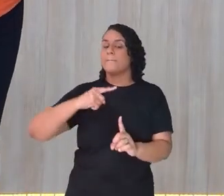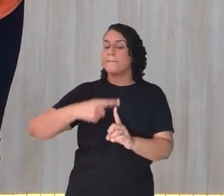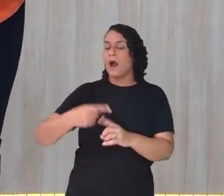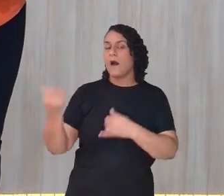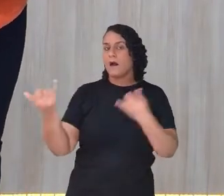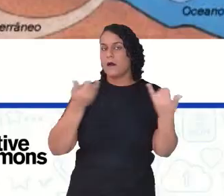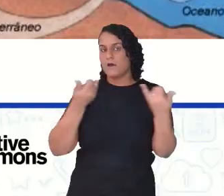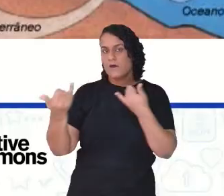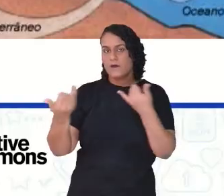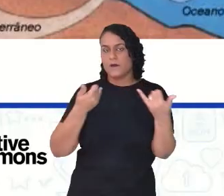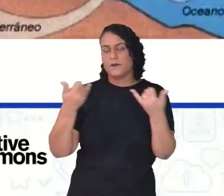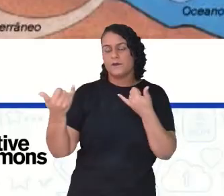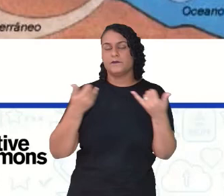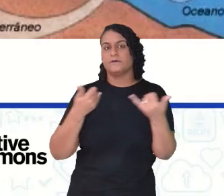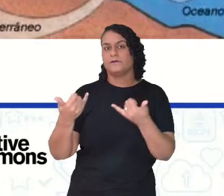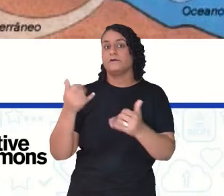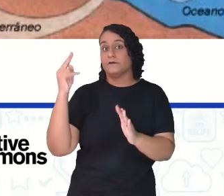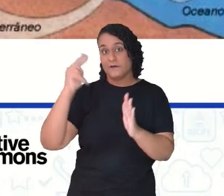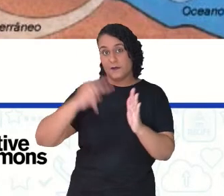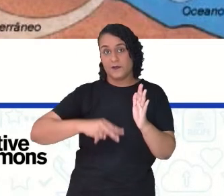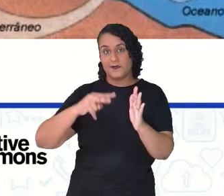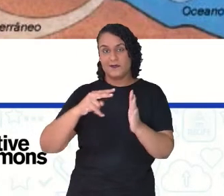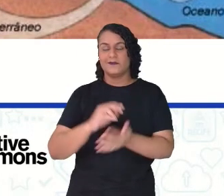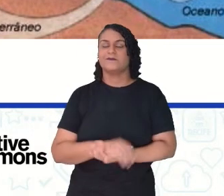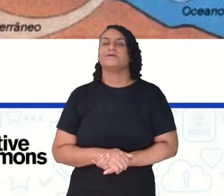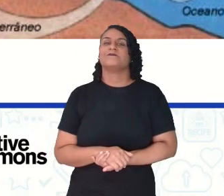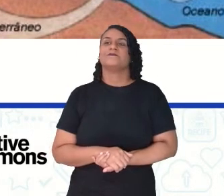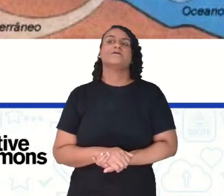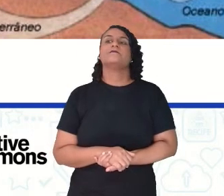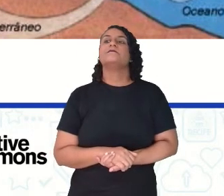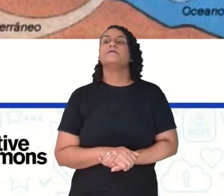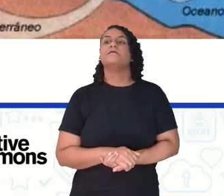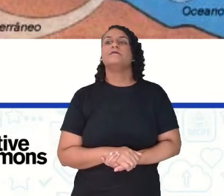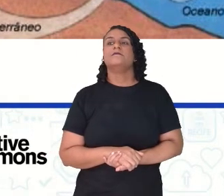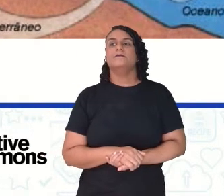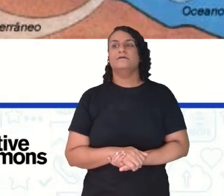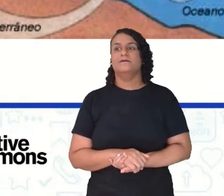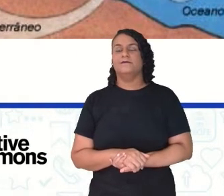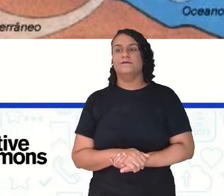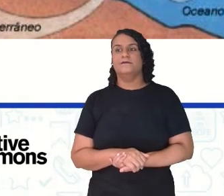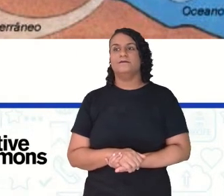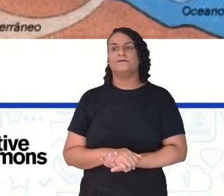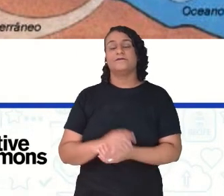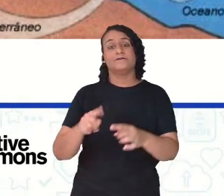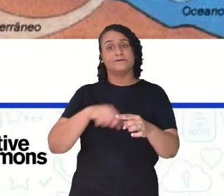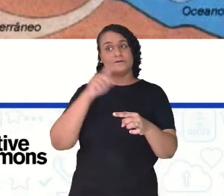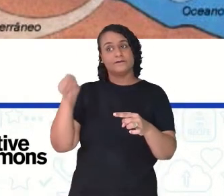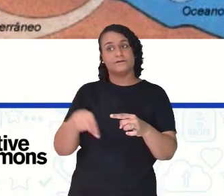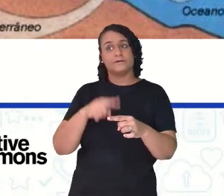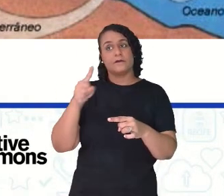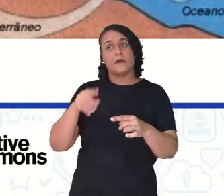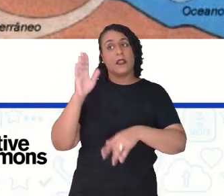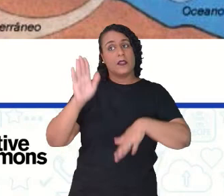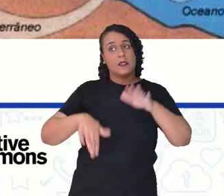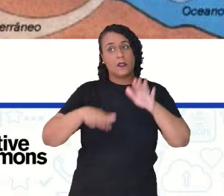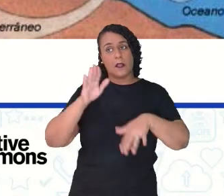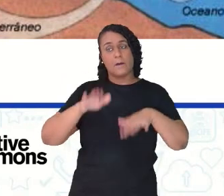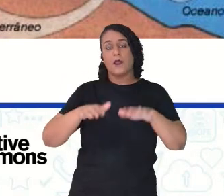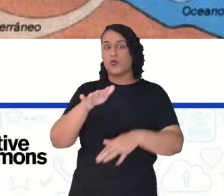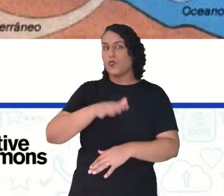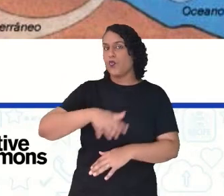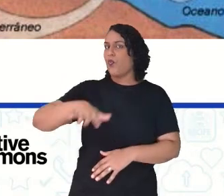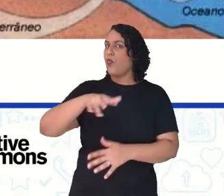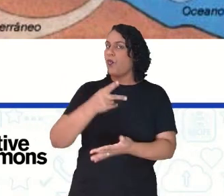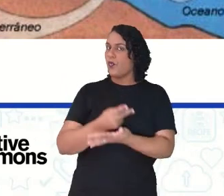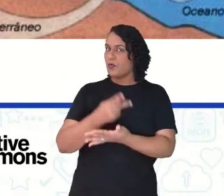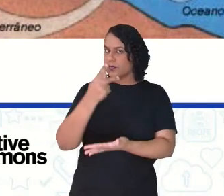Vamos comigo? Vamos ler esse trecho? Olha o que eu trouxe para vocês. O ciclo da água varia de acordo com o local